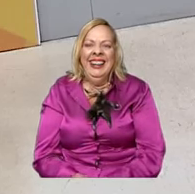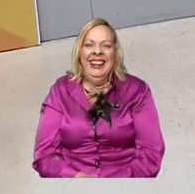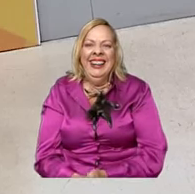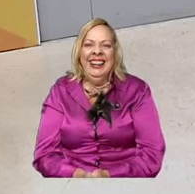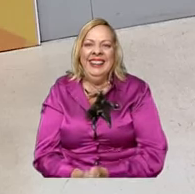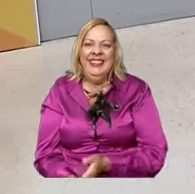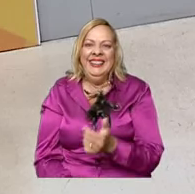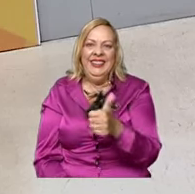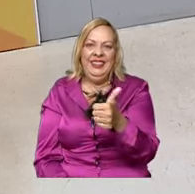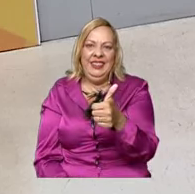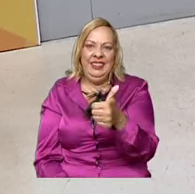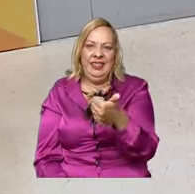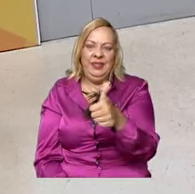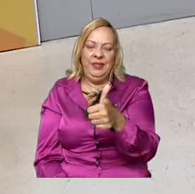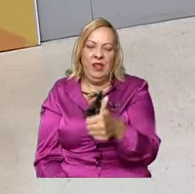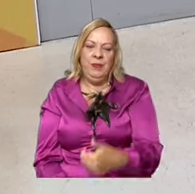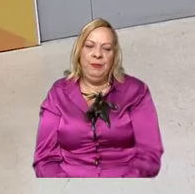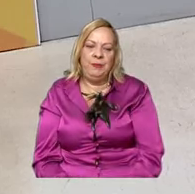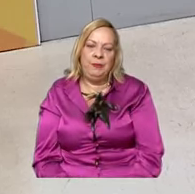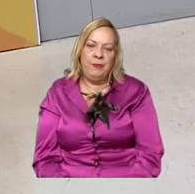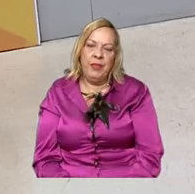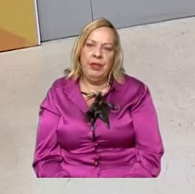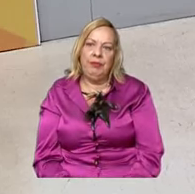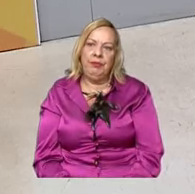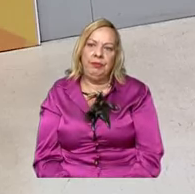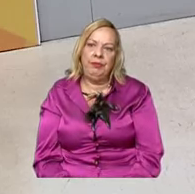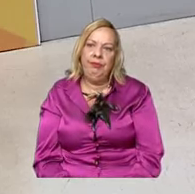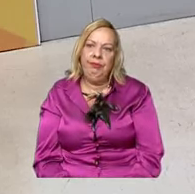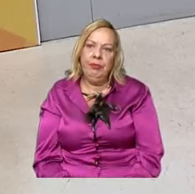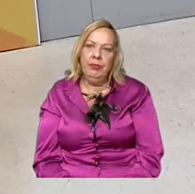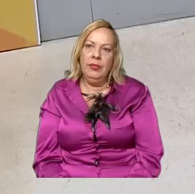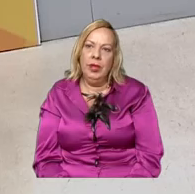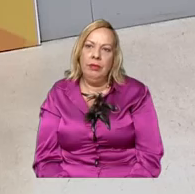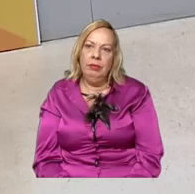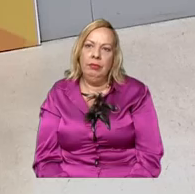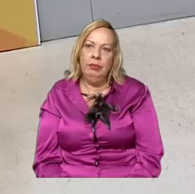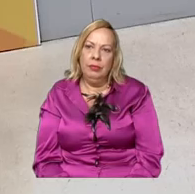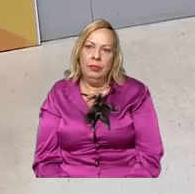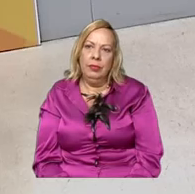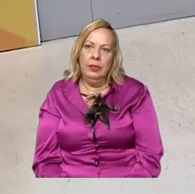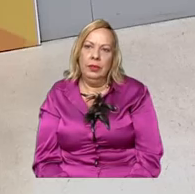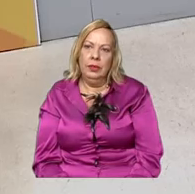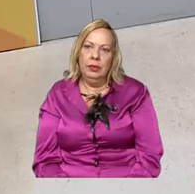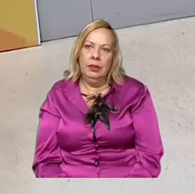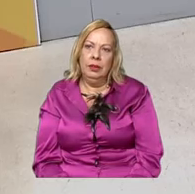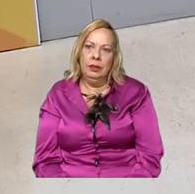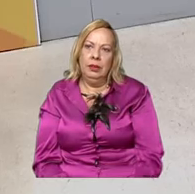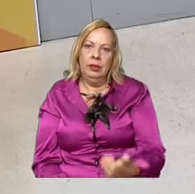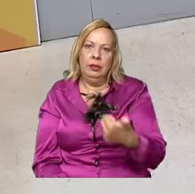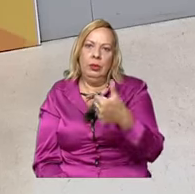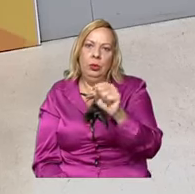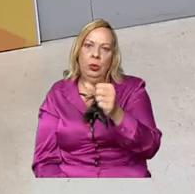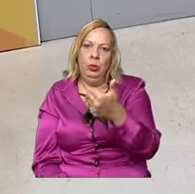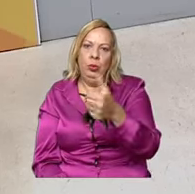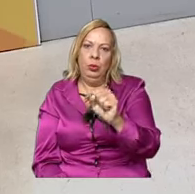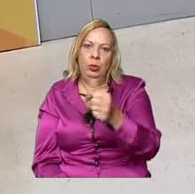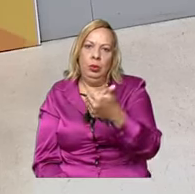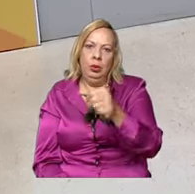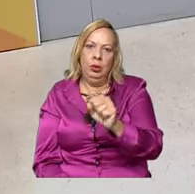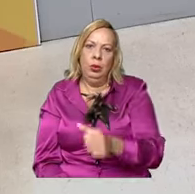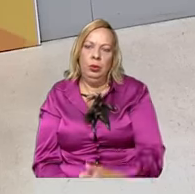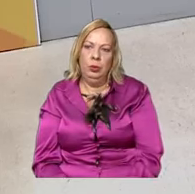27 e também número 11. Número 11. 11 é a bolinha da vez. 11. Número